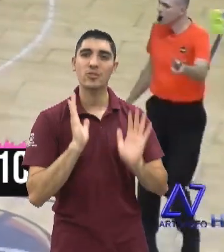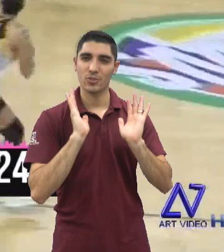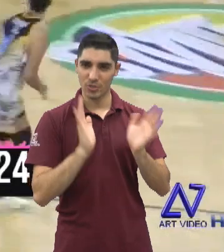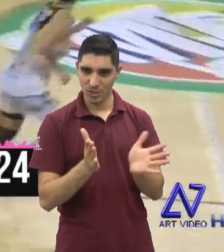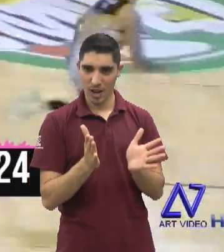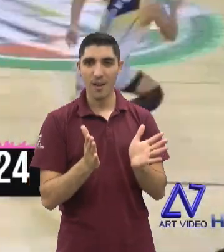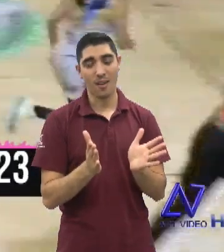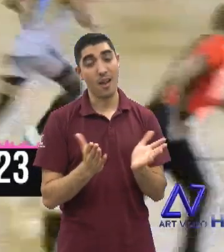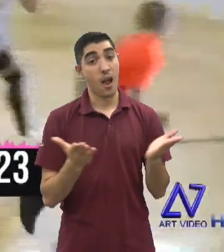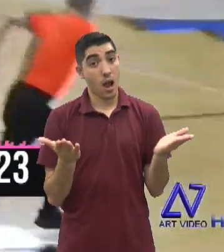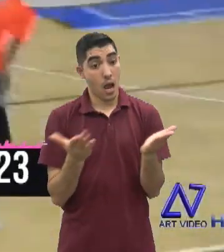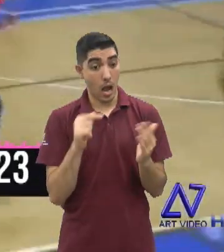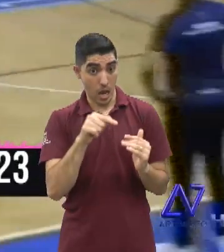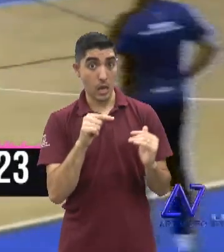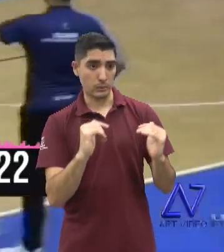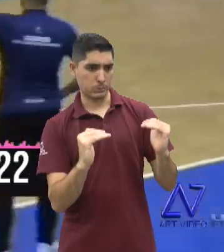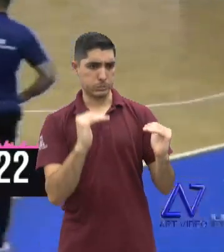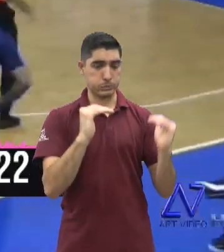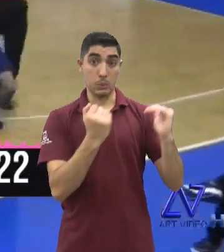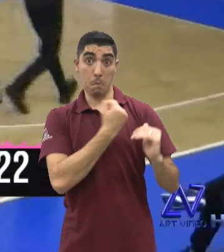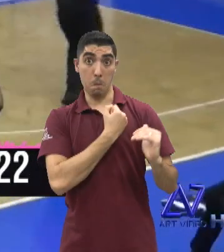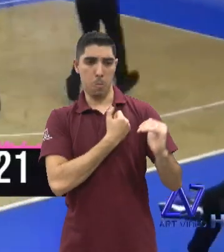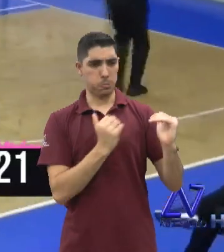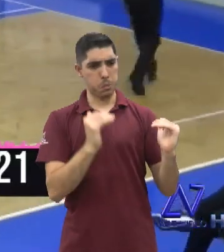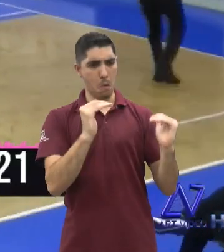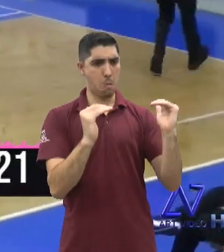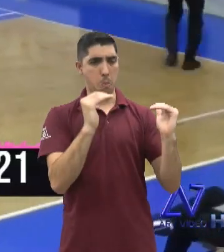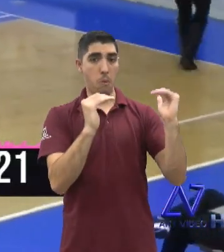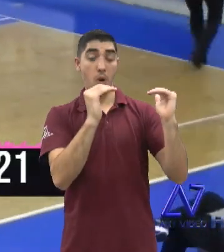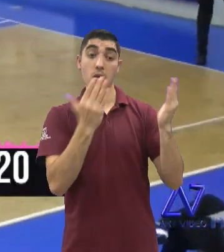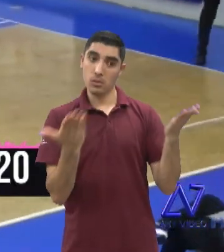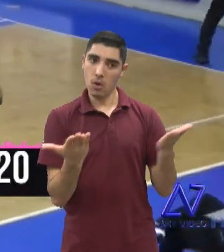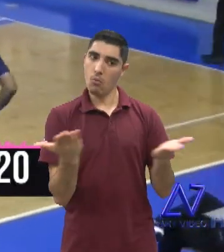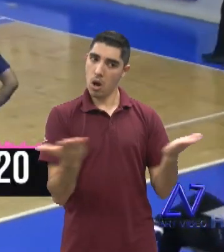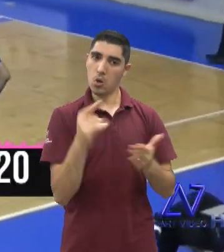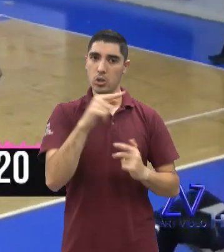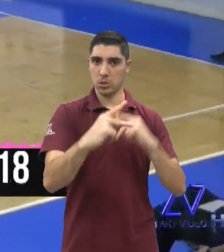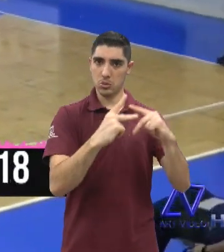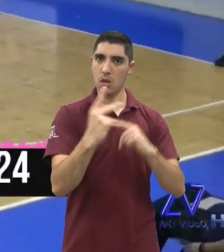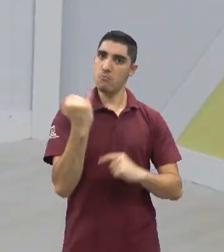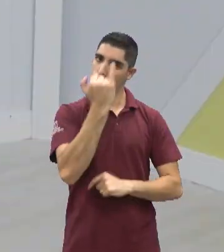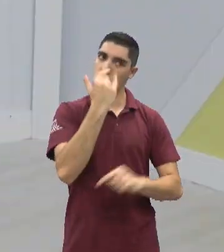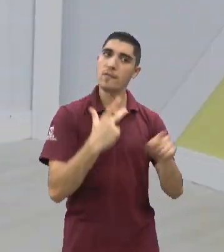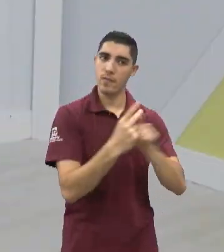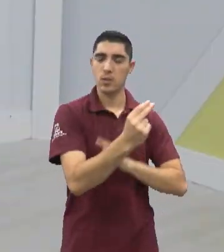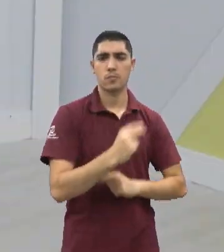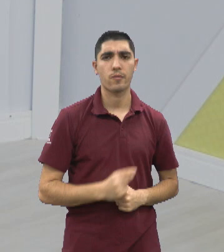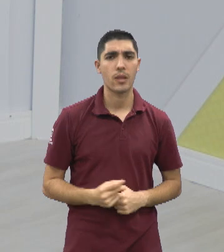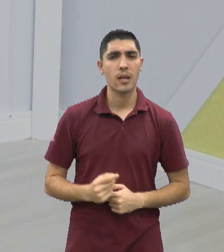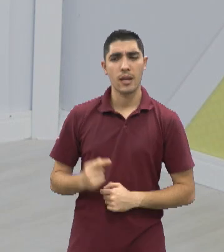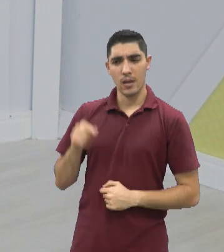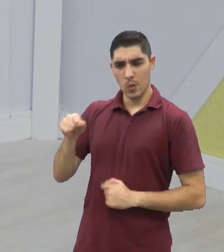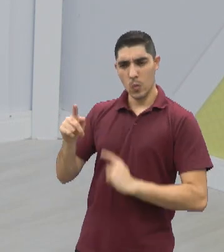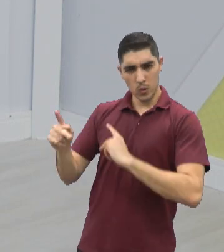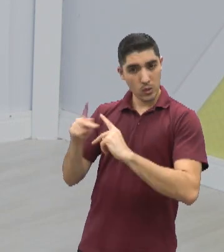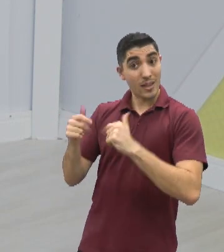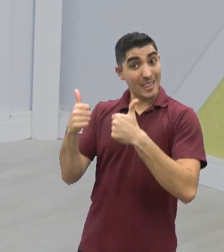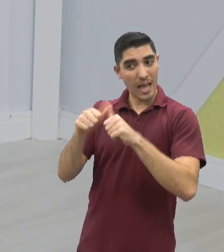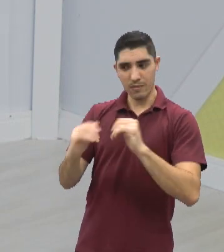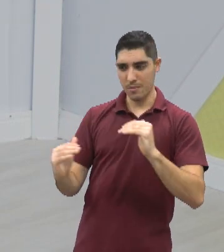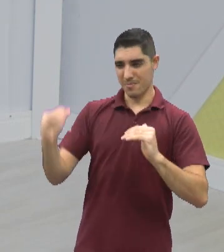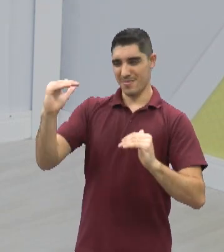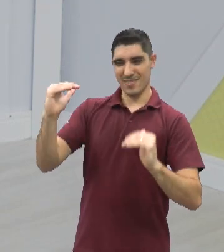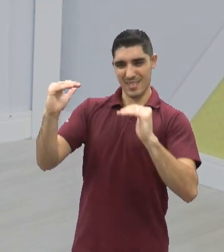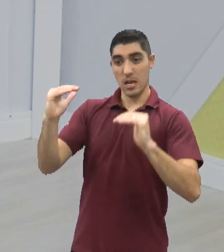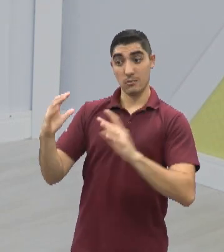aí, com bastante pontos, né? Então, a importante vitória do São José fora de casa. O São José se complicou no final ali, né? Foi 85-80,